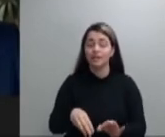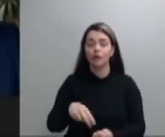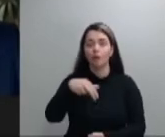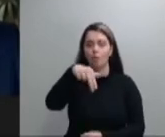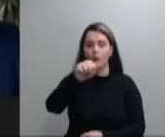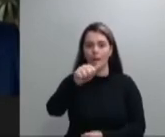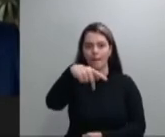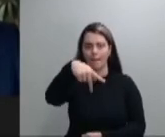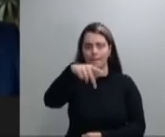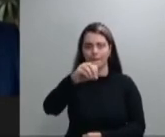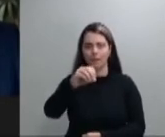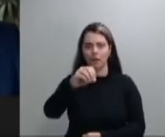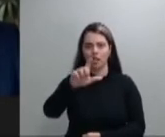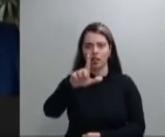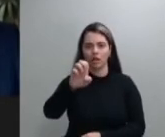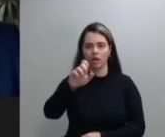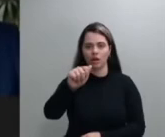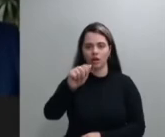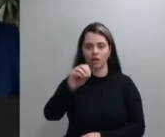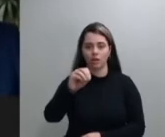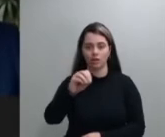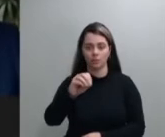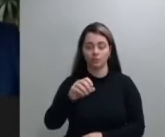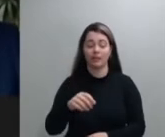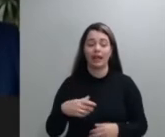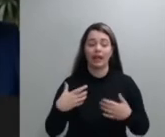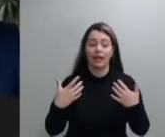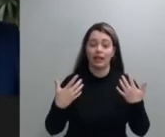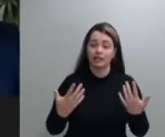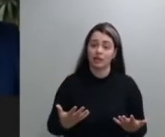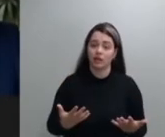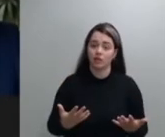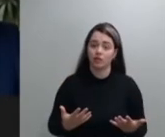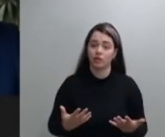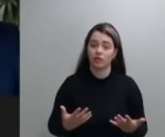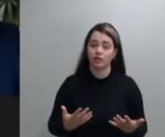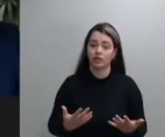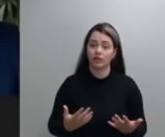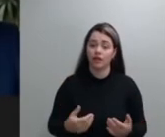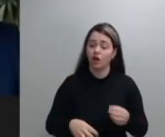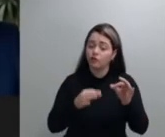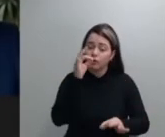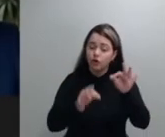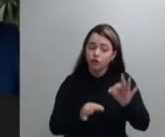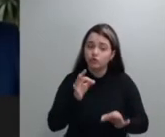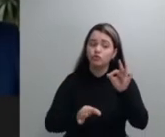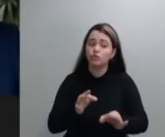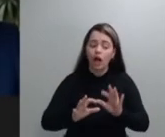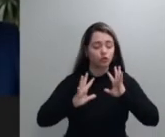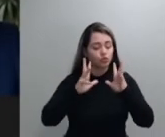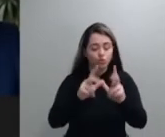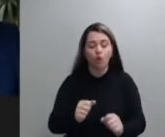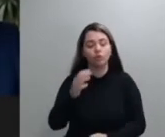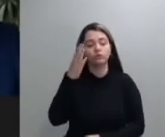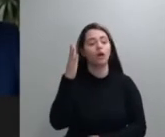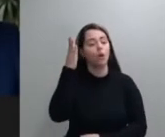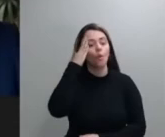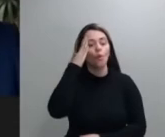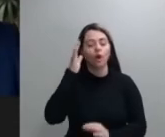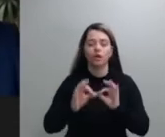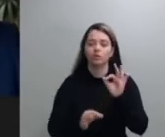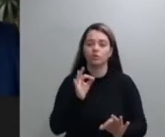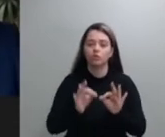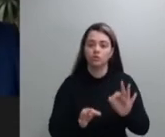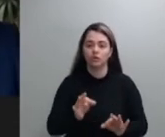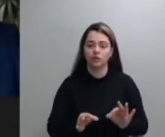exatamente o recurso que eu citei que foi julgado monocraticamente então nós já podemos imaginar que o